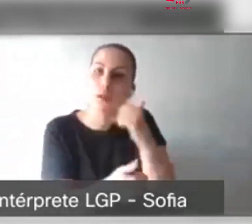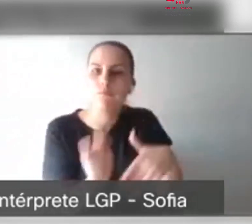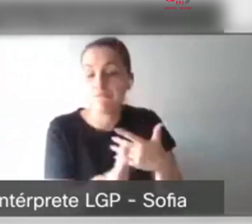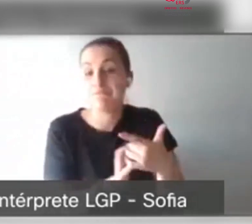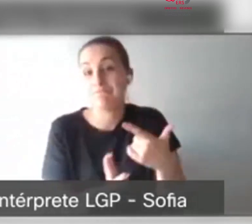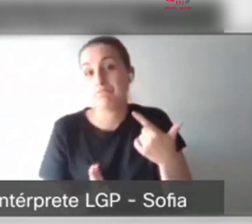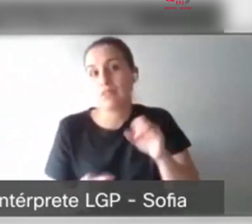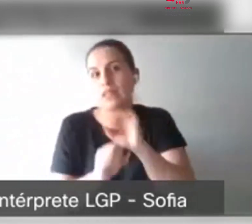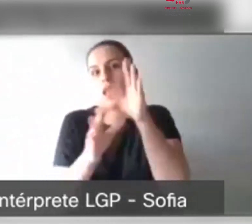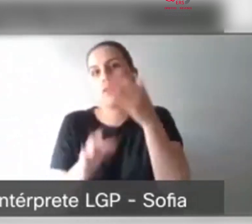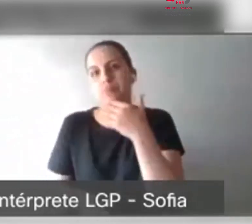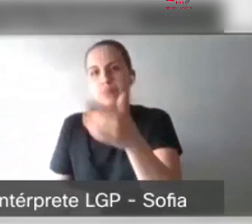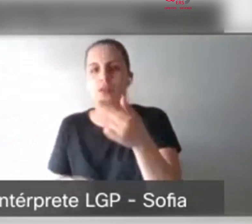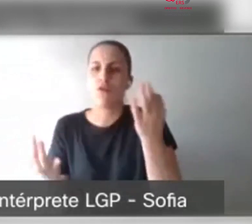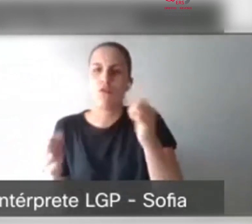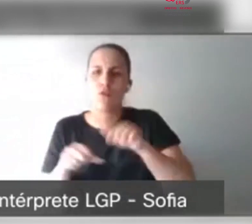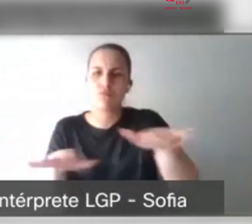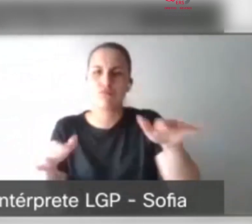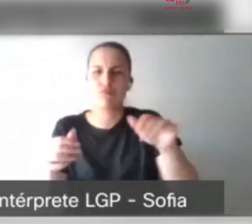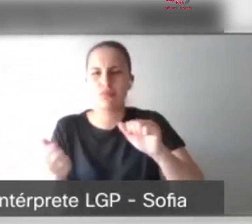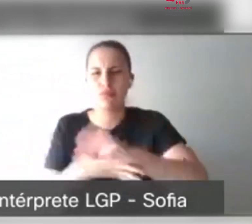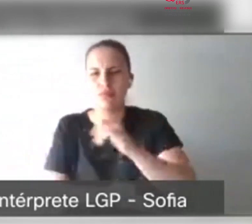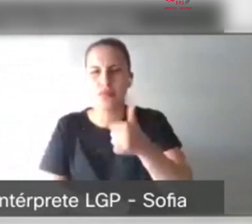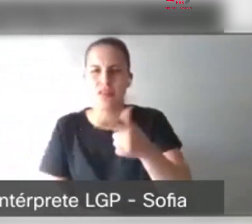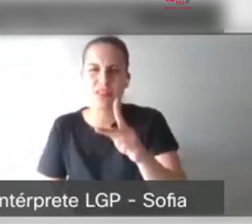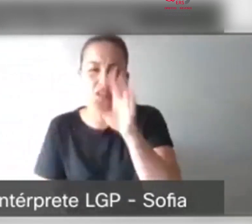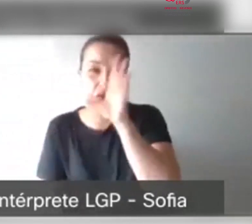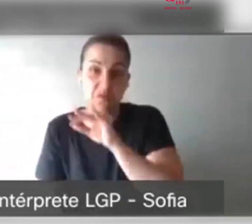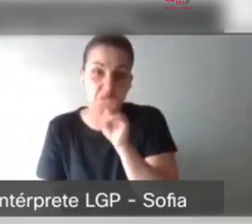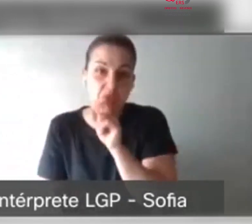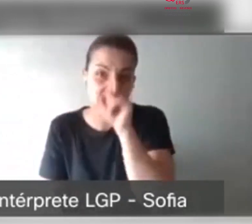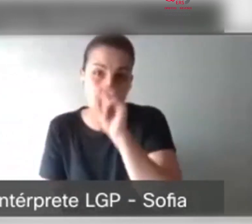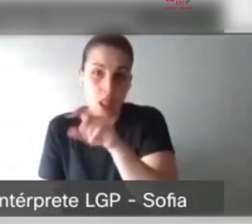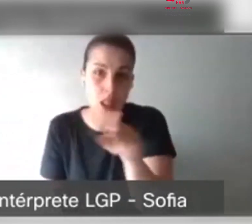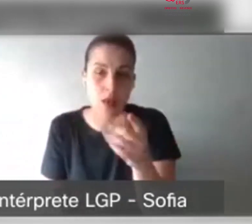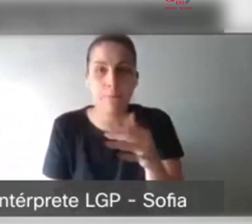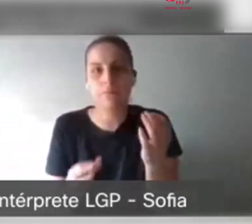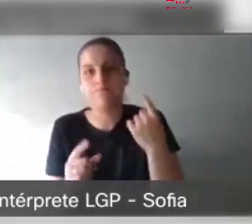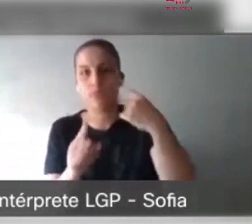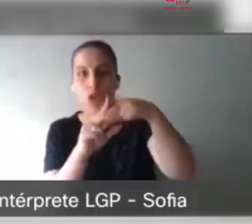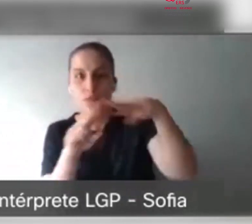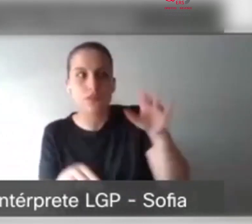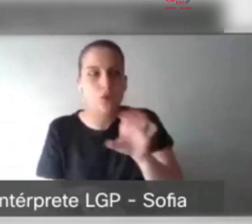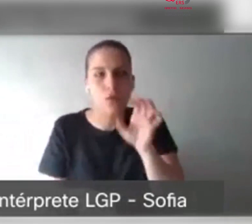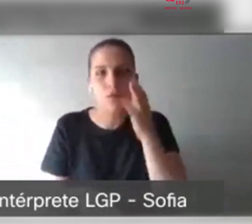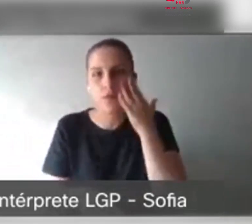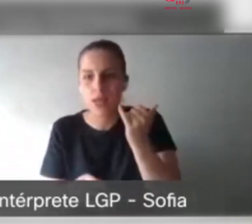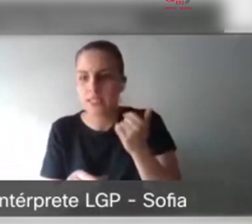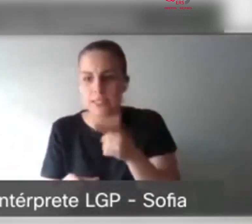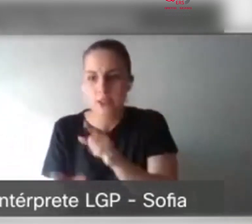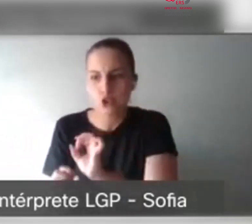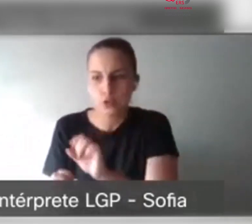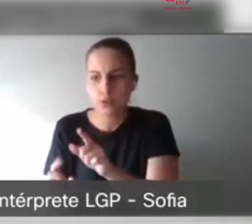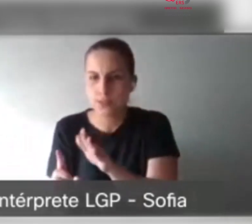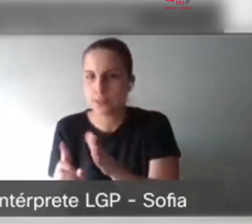amplamente publicitado na comunicação social, provavelmente recordam-se disso. Portanto, foram formas que os hospitais foram tentando encontrar para